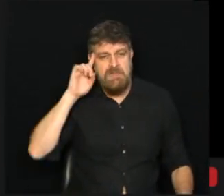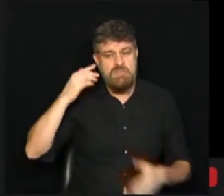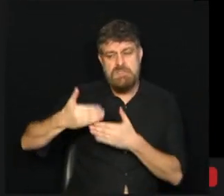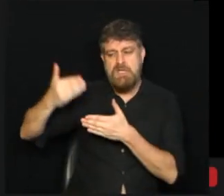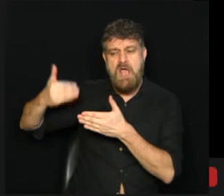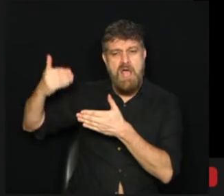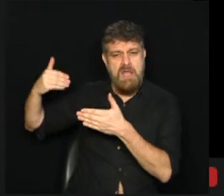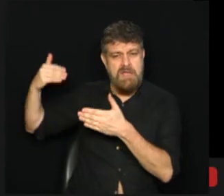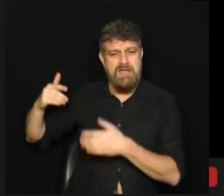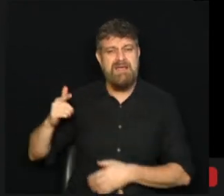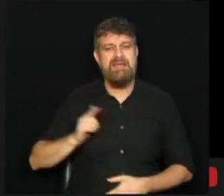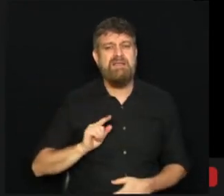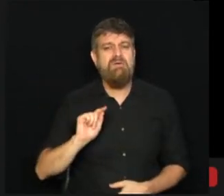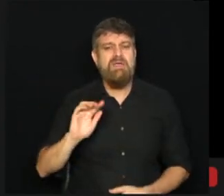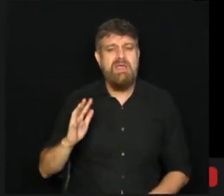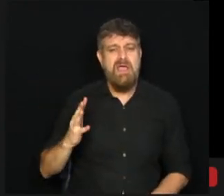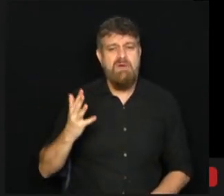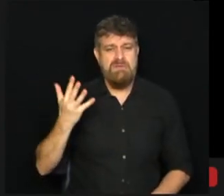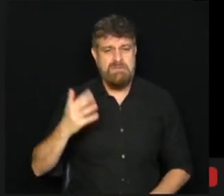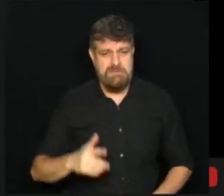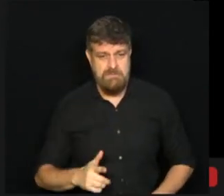vê, teve aquele caso lá